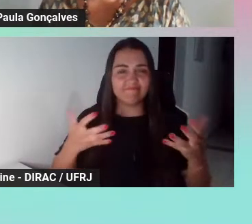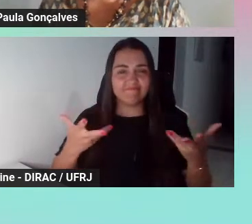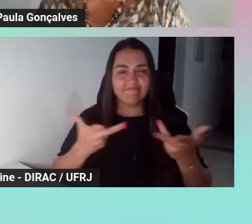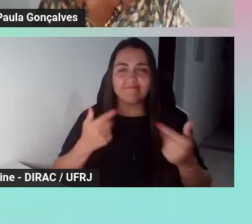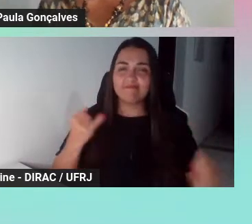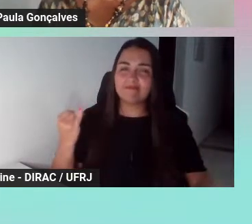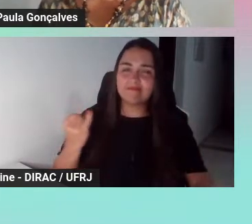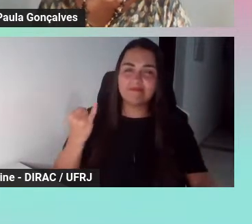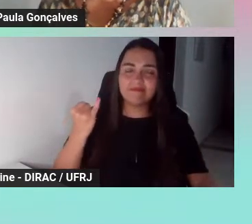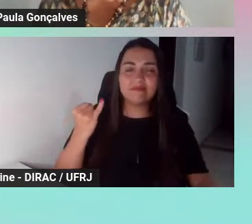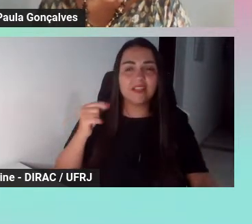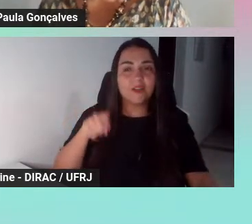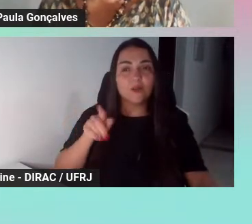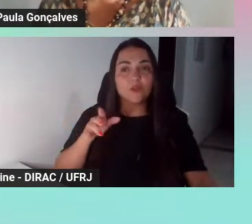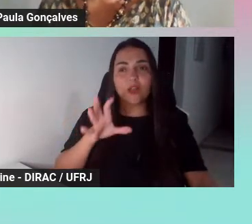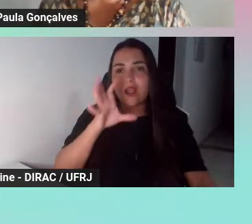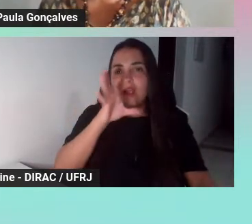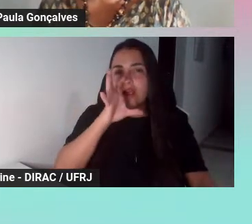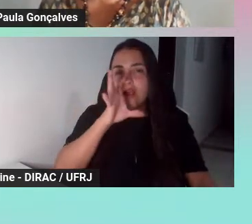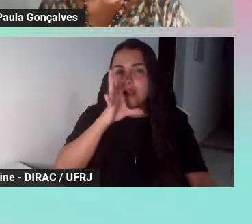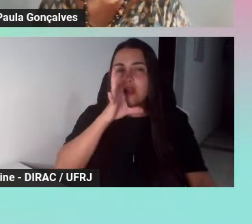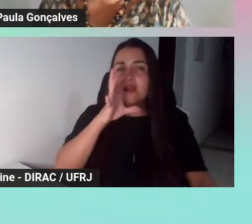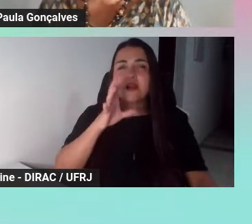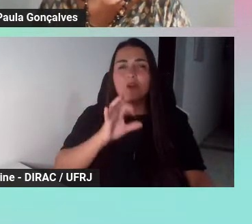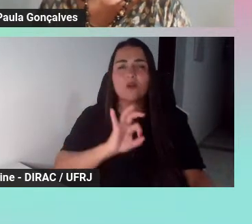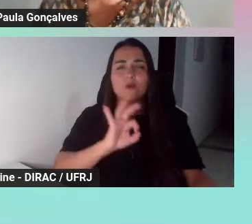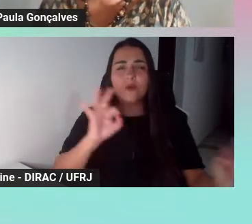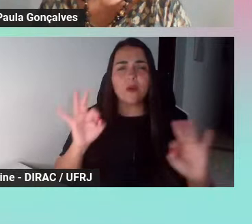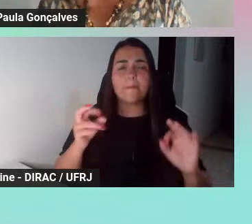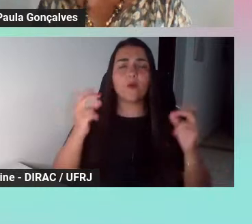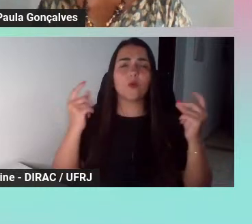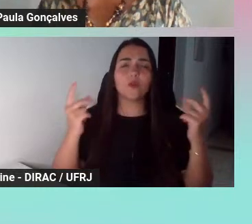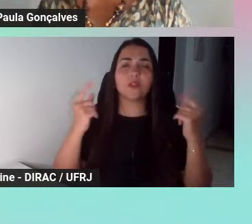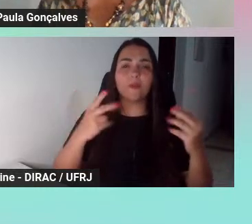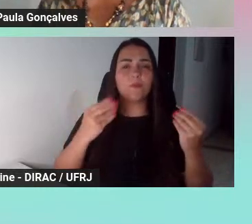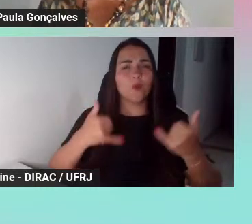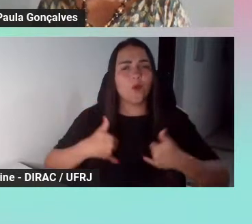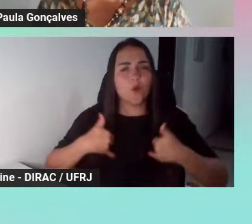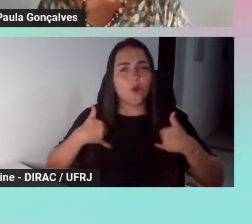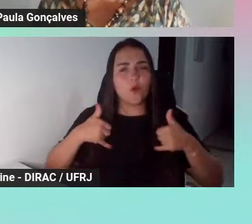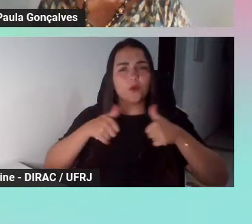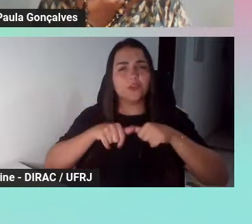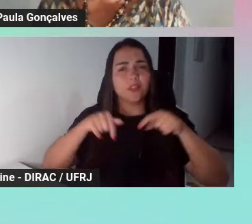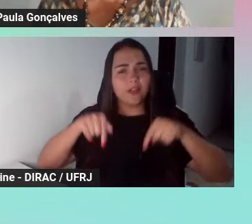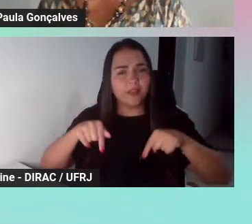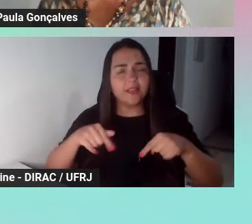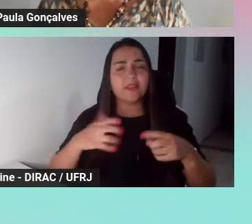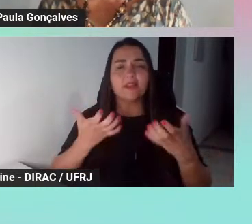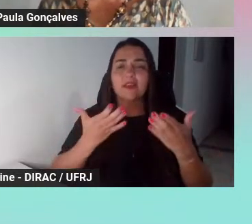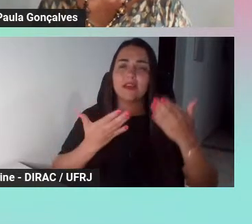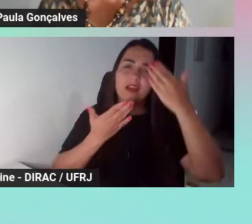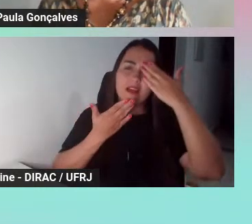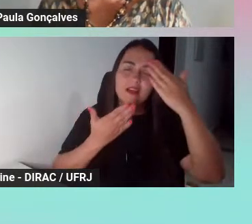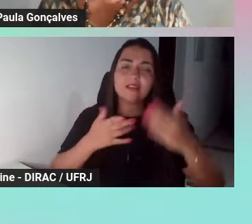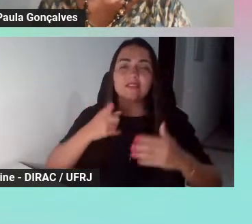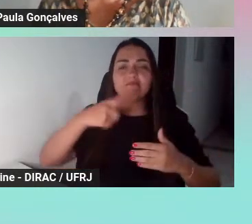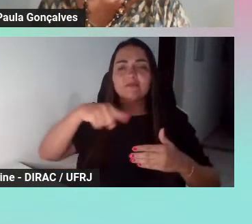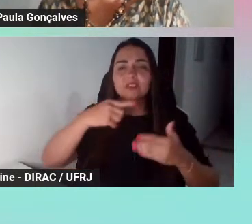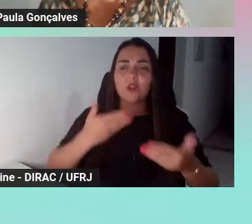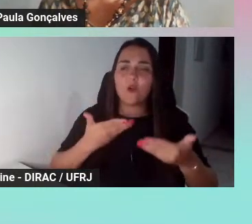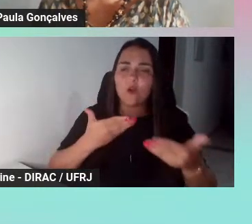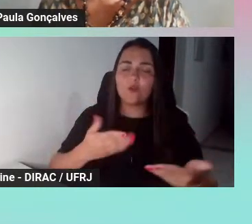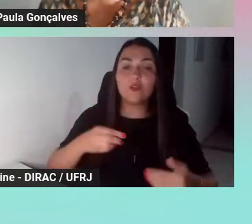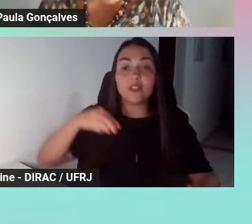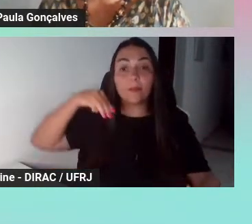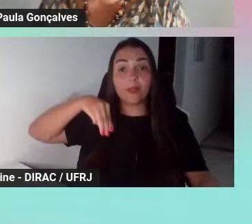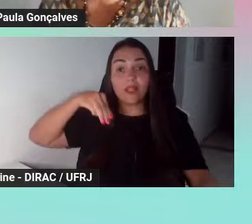já admiro de longe há algum tempo. Para mim é uma honra estar aqui. E queria agradecer o convite, né, do Matemática Queer, que sempre